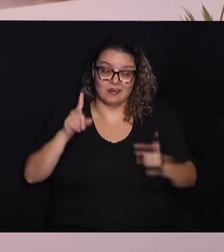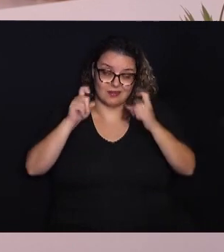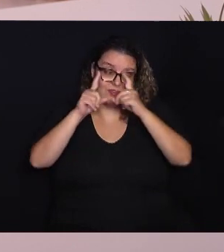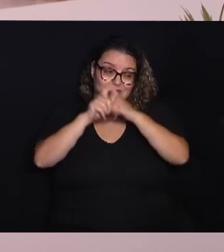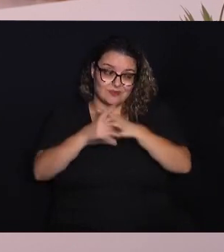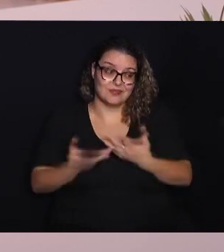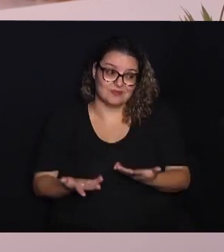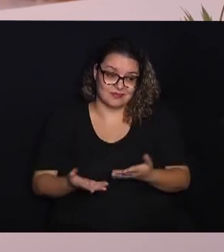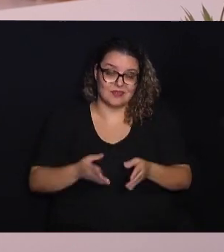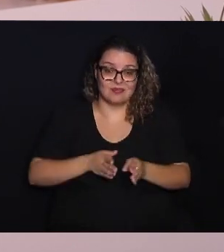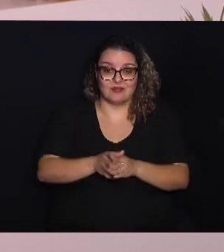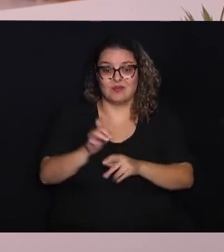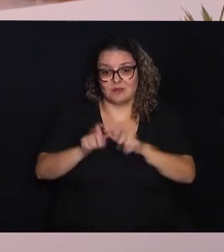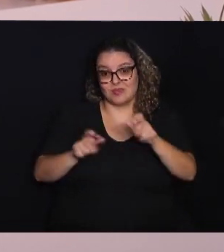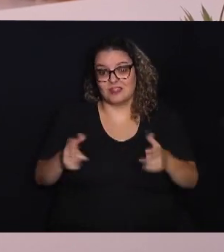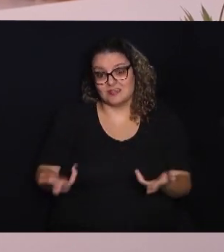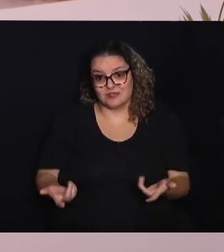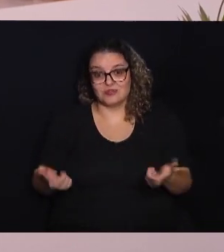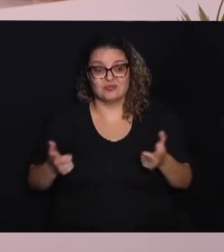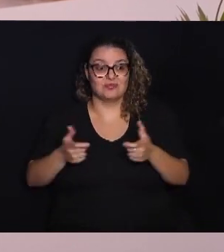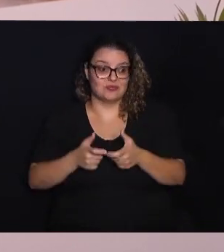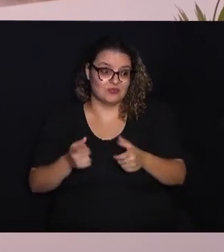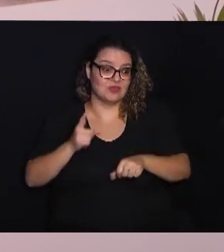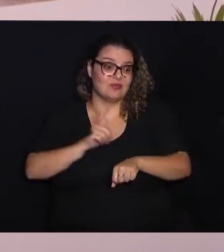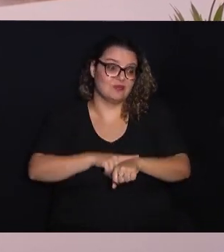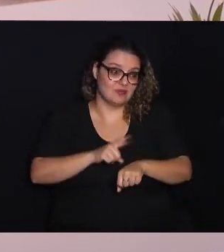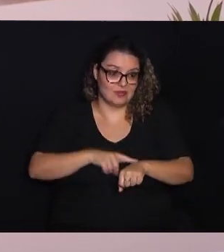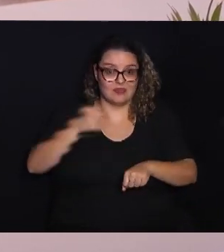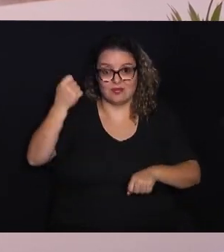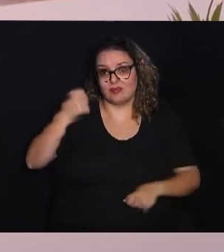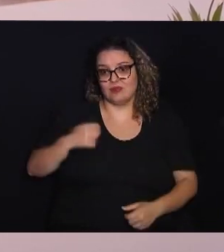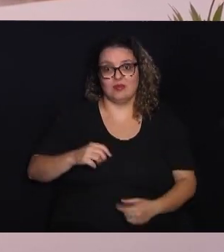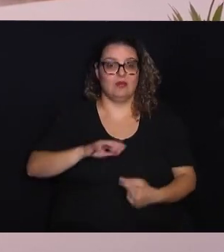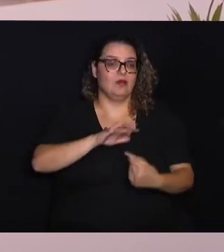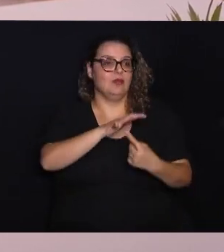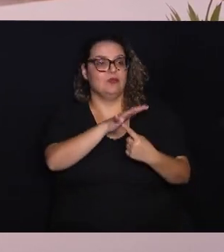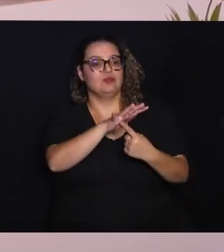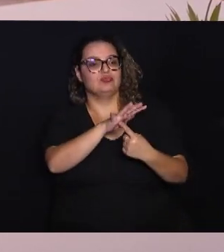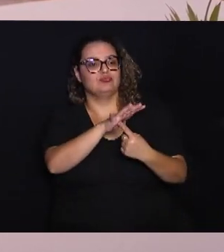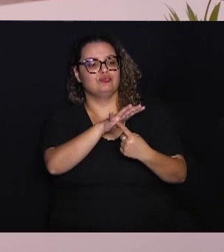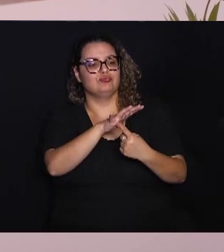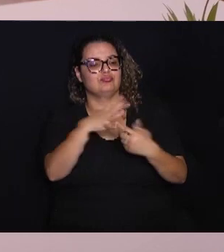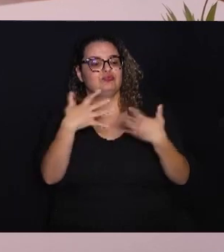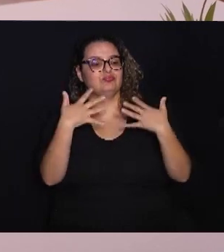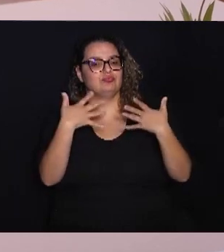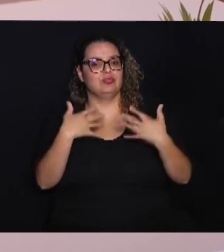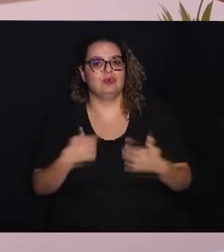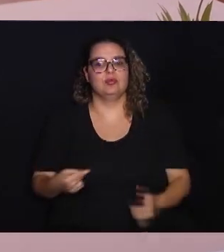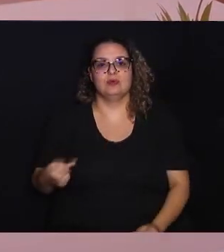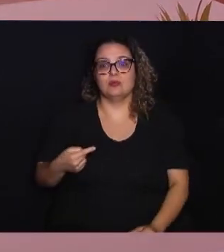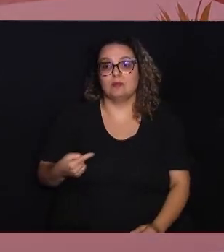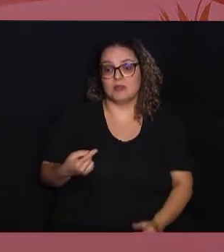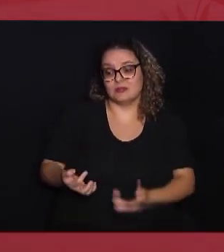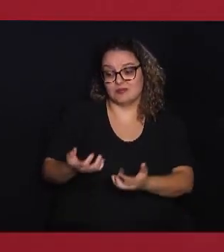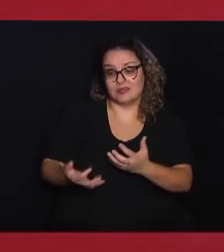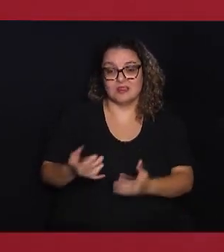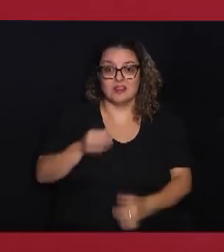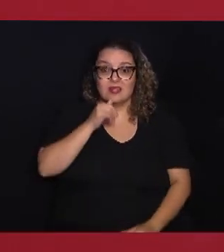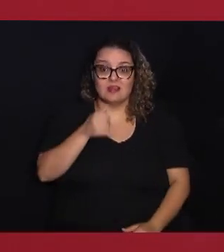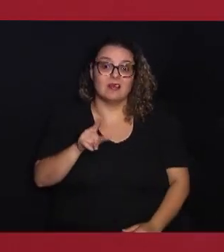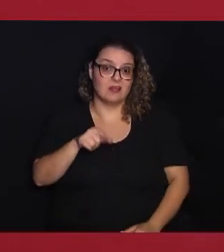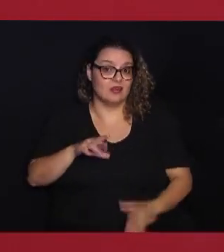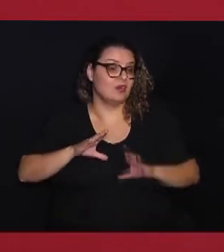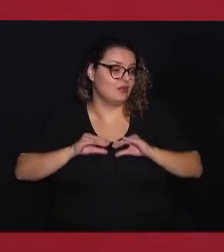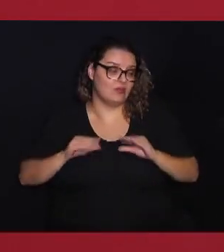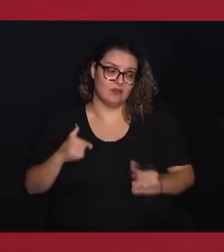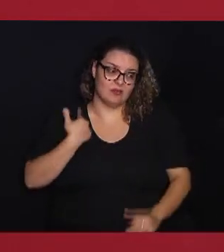muito difícil de recomendar para alguém diminuir o tempo que fica no ventilador, usar menos a fritadeira elétrica, que são coisas